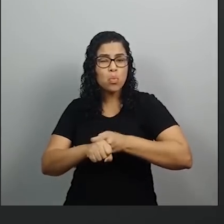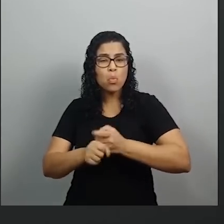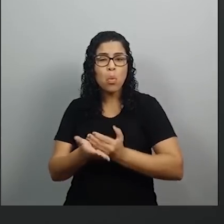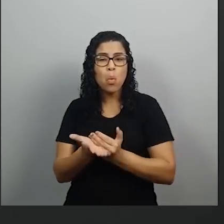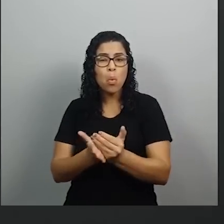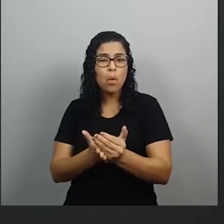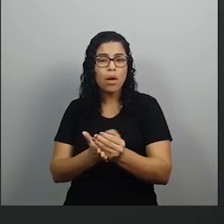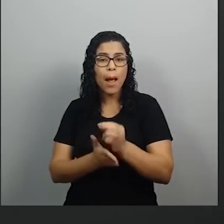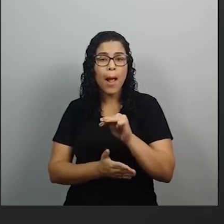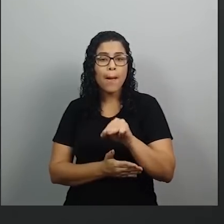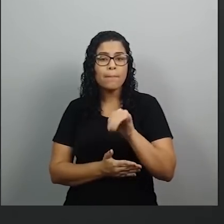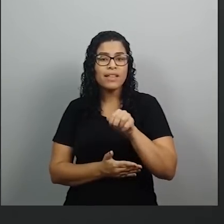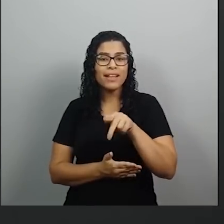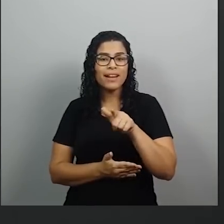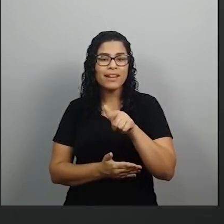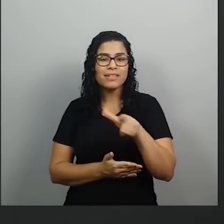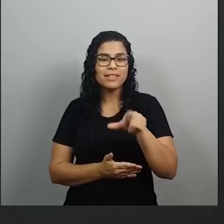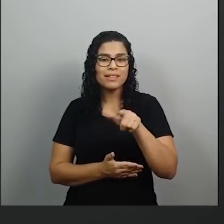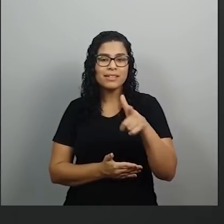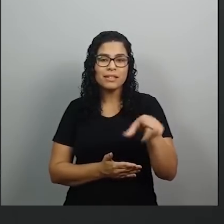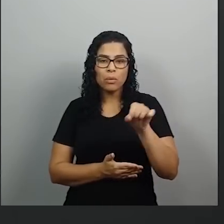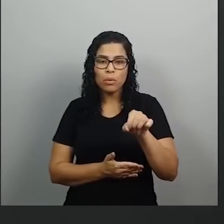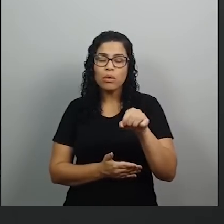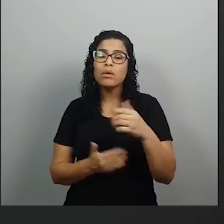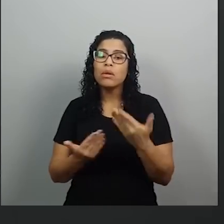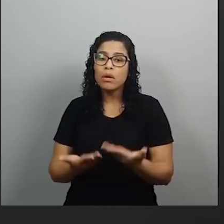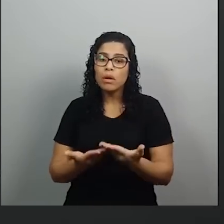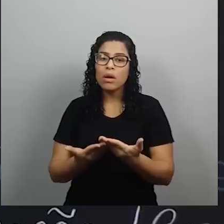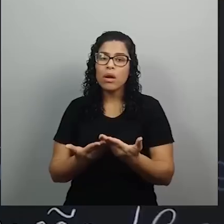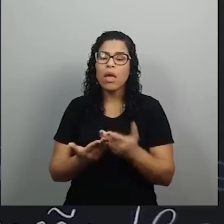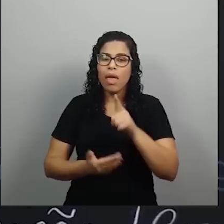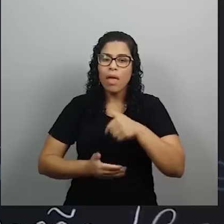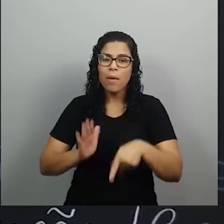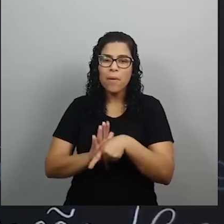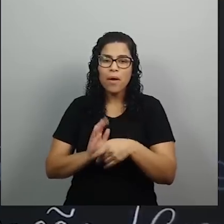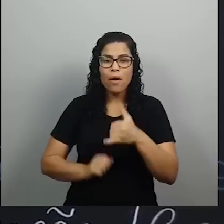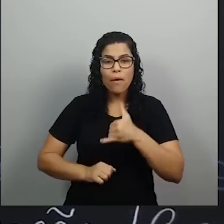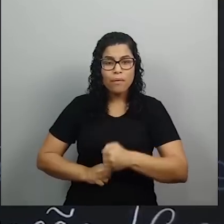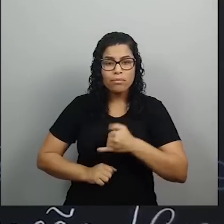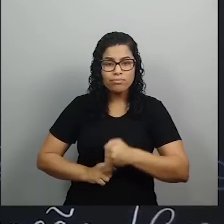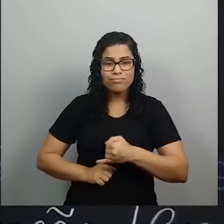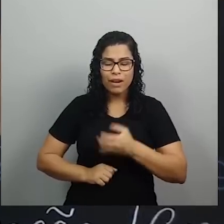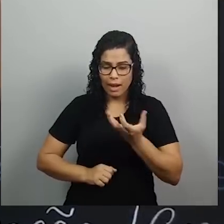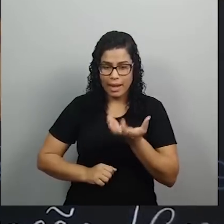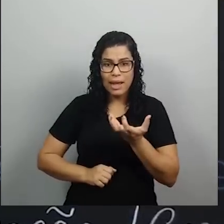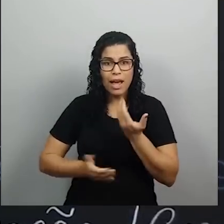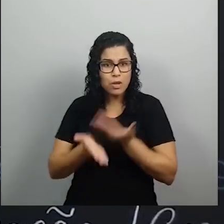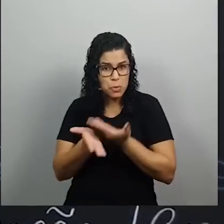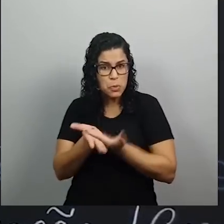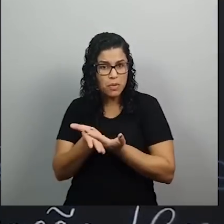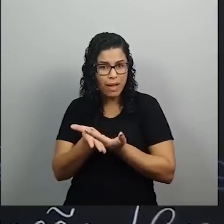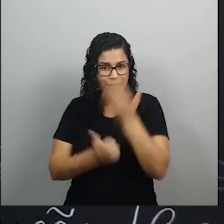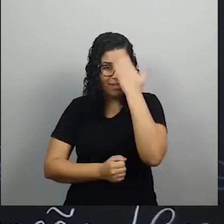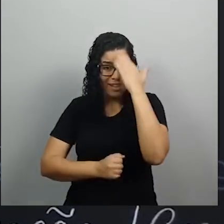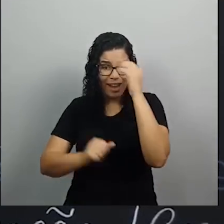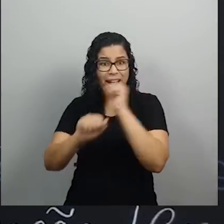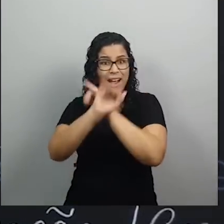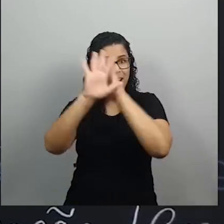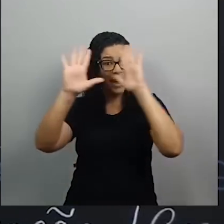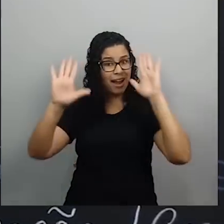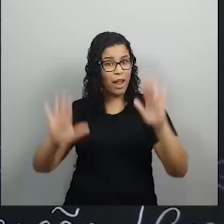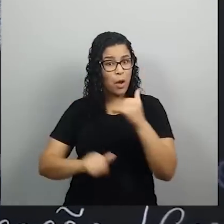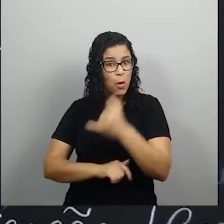a mineralização. Então ficam aquelas pedras ali, mas é cocô. Gente, quem é que quer estudar cocô? Entender o cocô do passado é